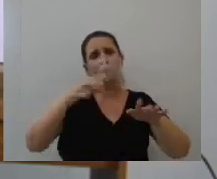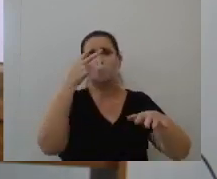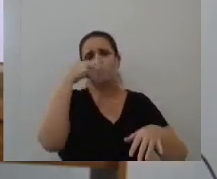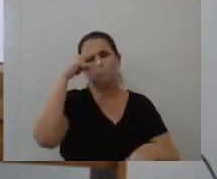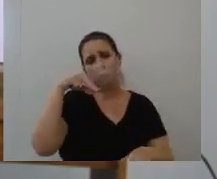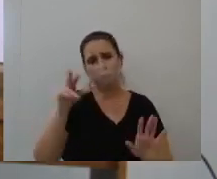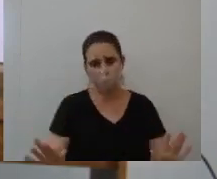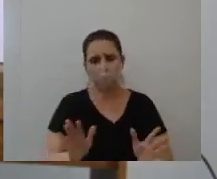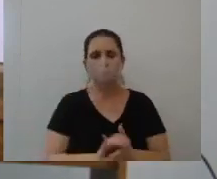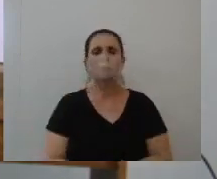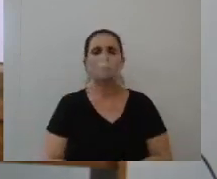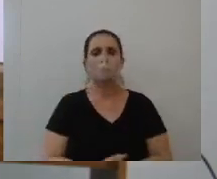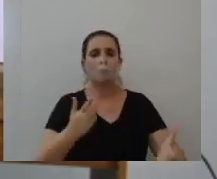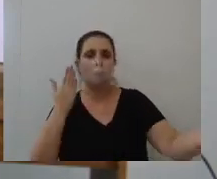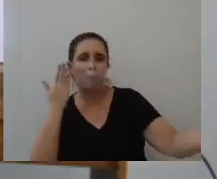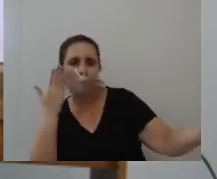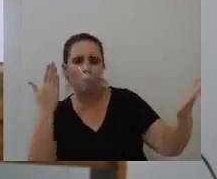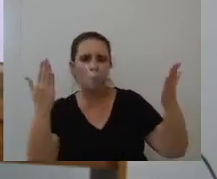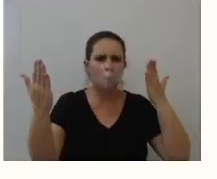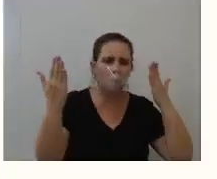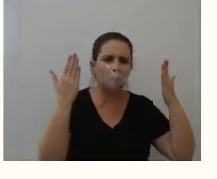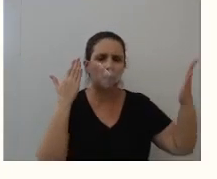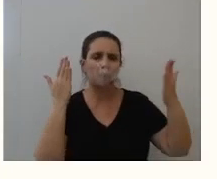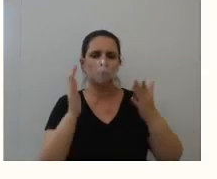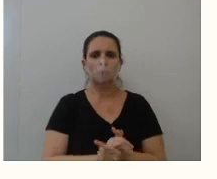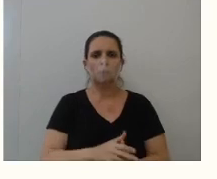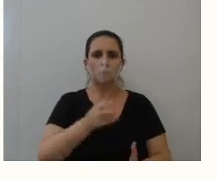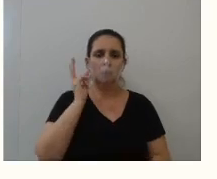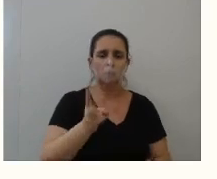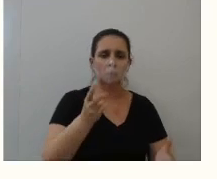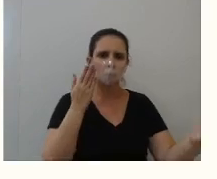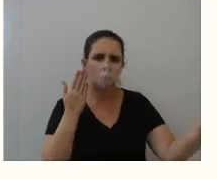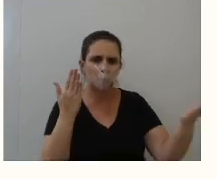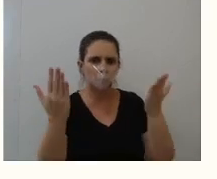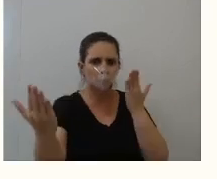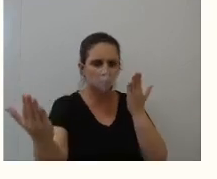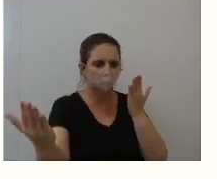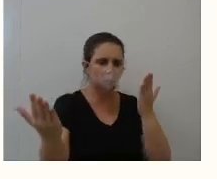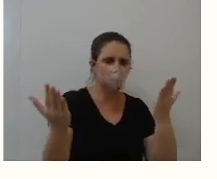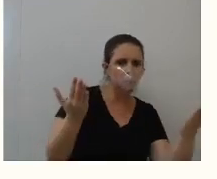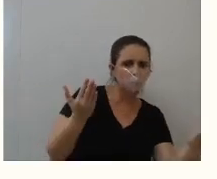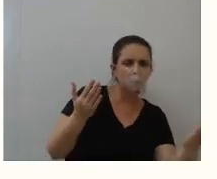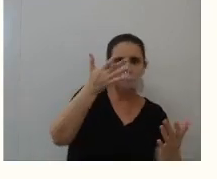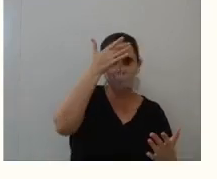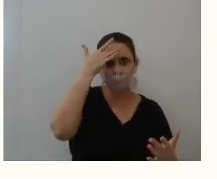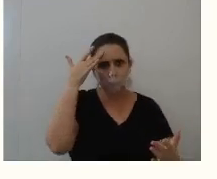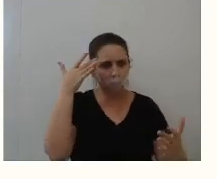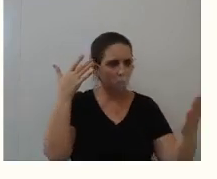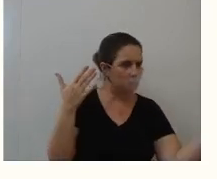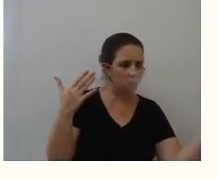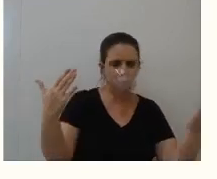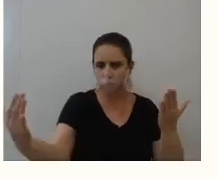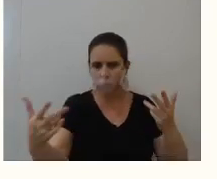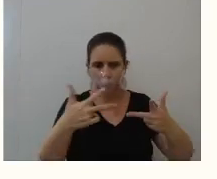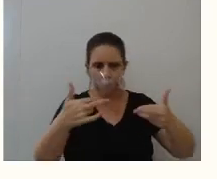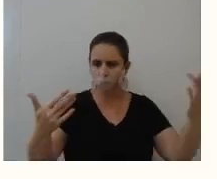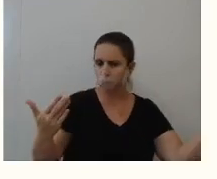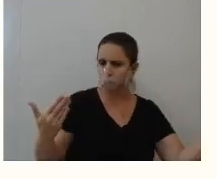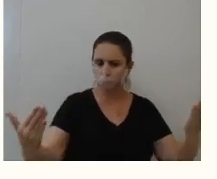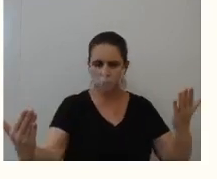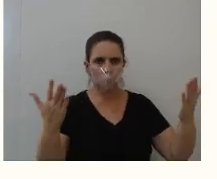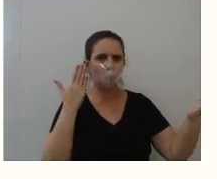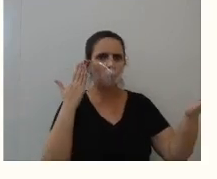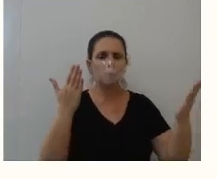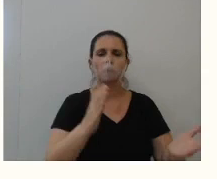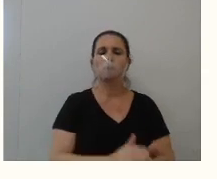ver agora comparativa. Sempre comparando uma coisa a outra, uma pessoa a outra, um elemento a outro. Olha